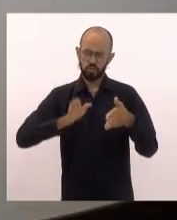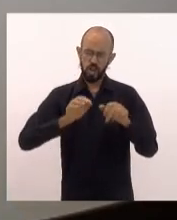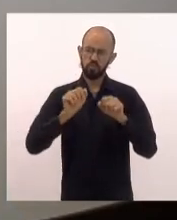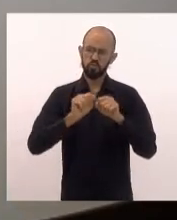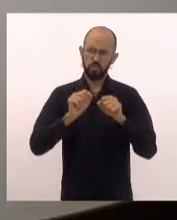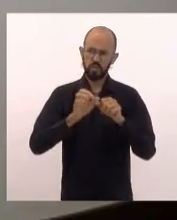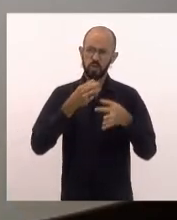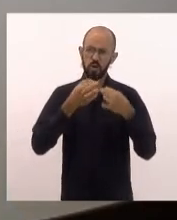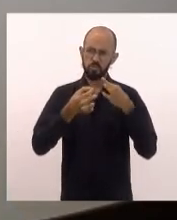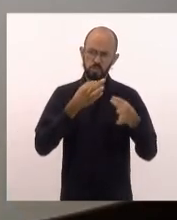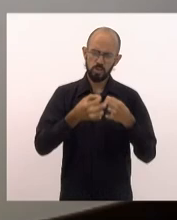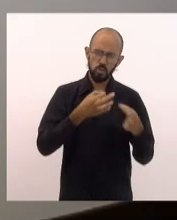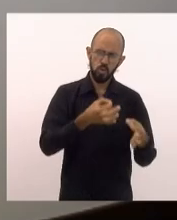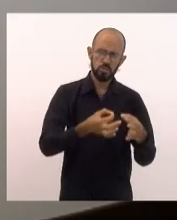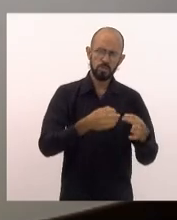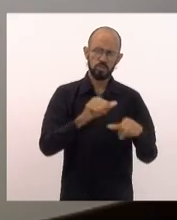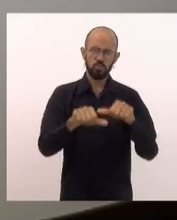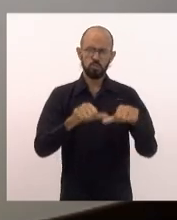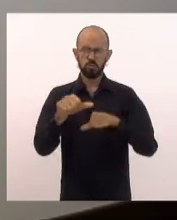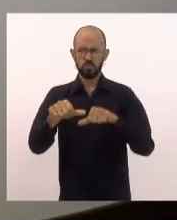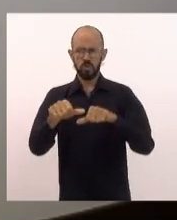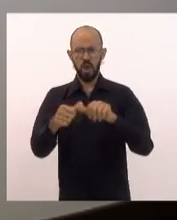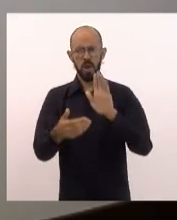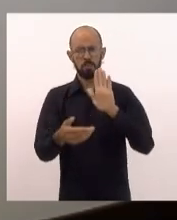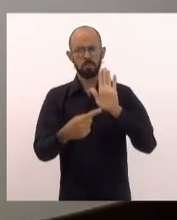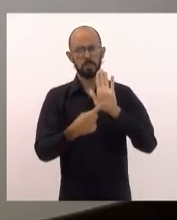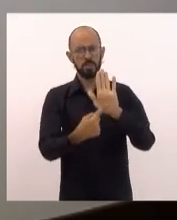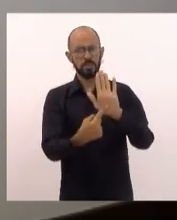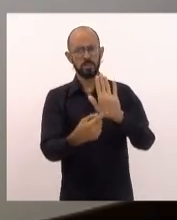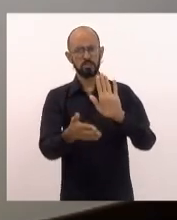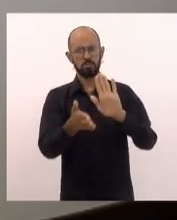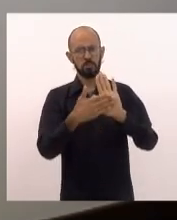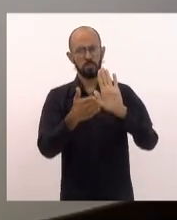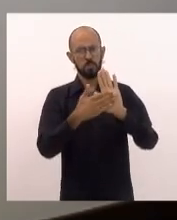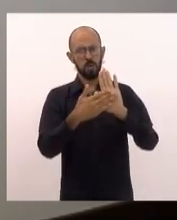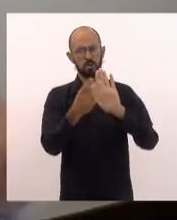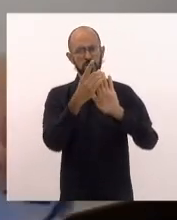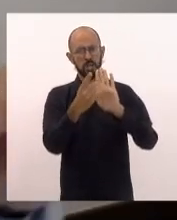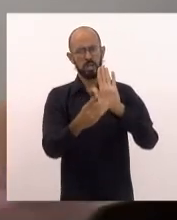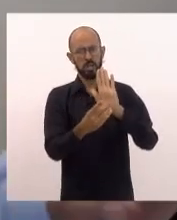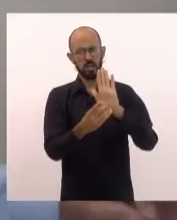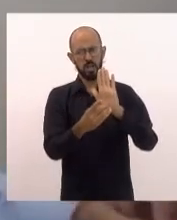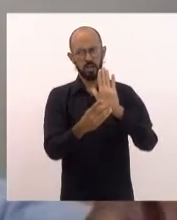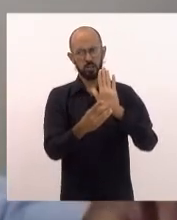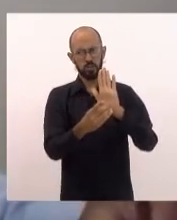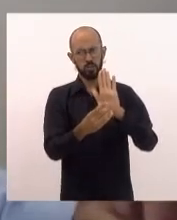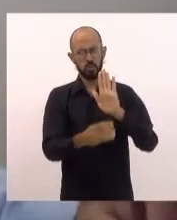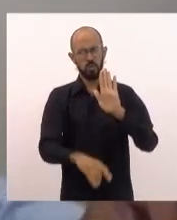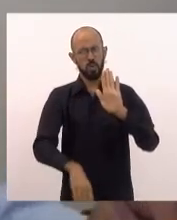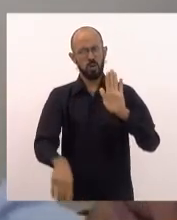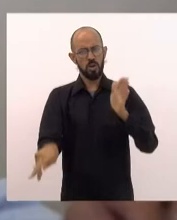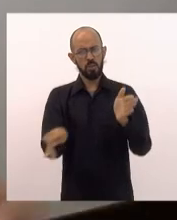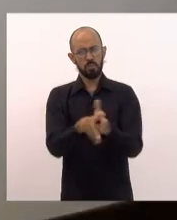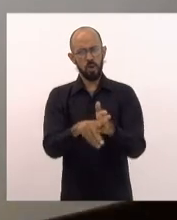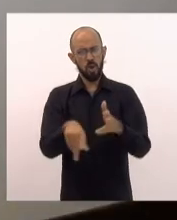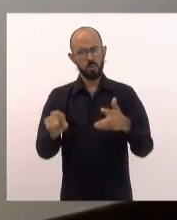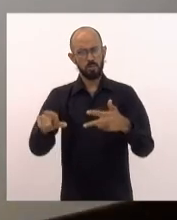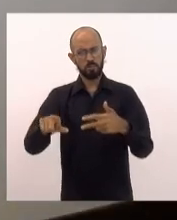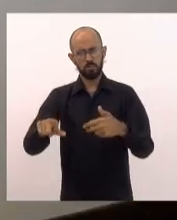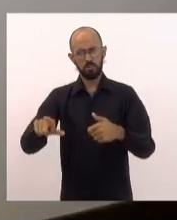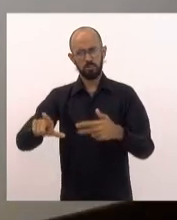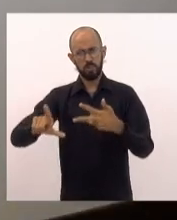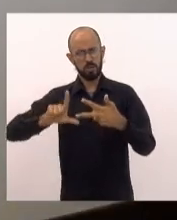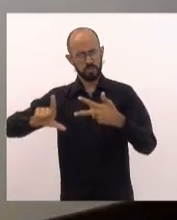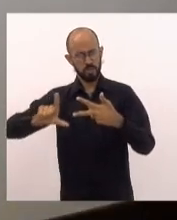isso fosse modificado. Chegamos a apresentar uma proposta de decreto legislativo para alterar algumas dessas exigências. Isso